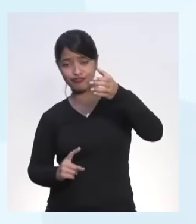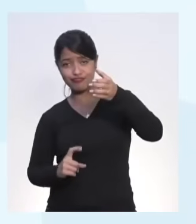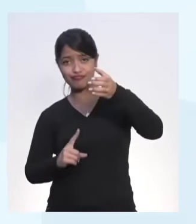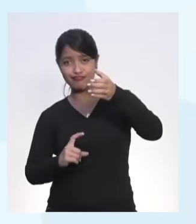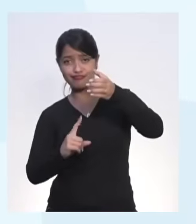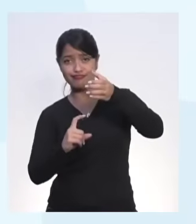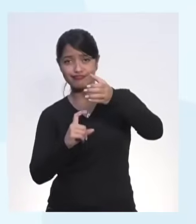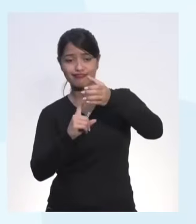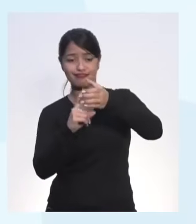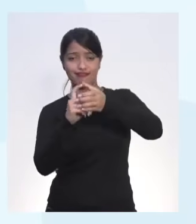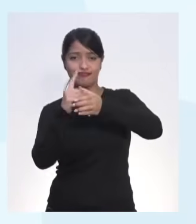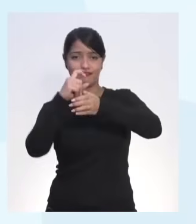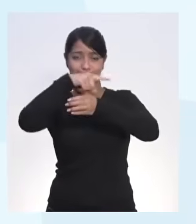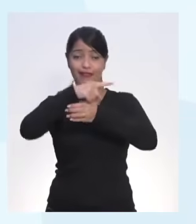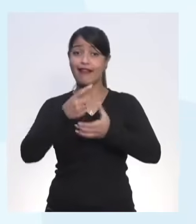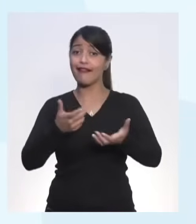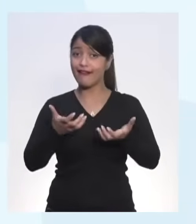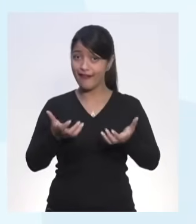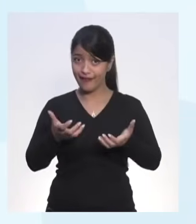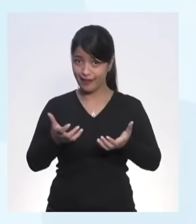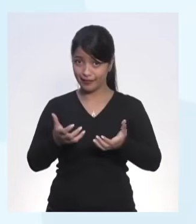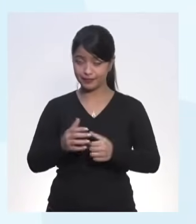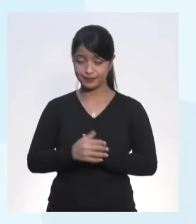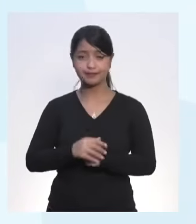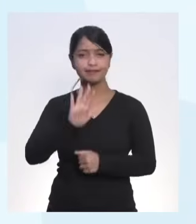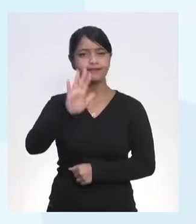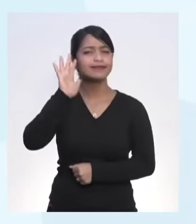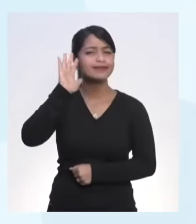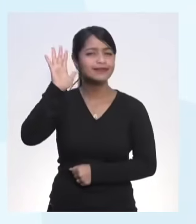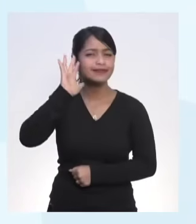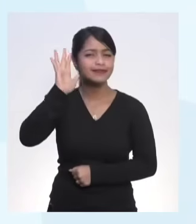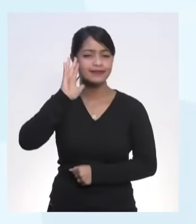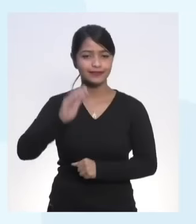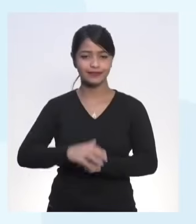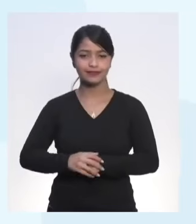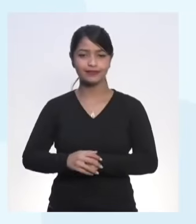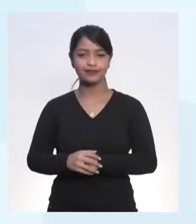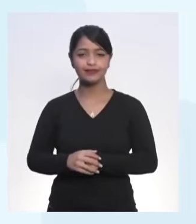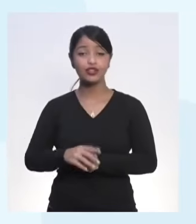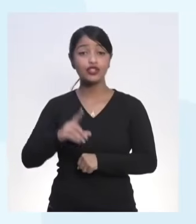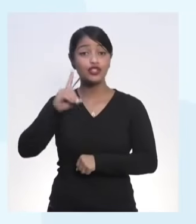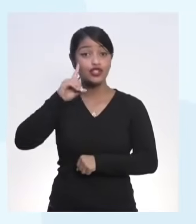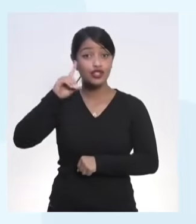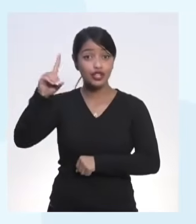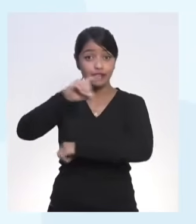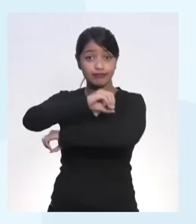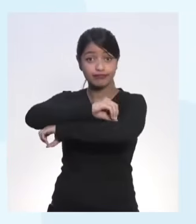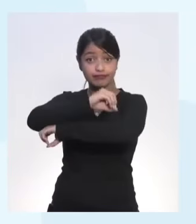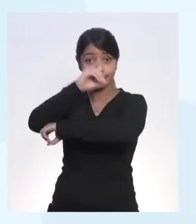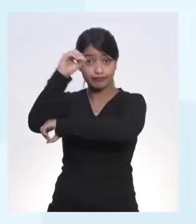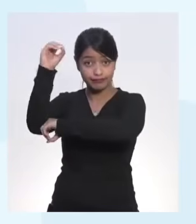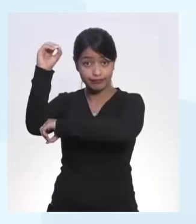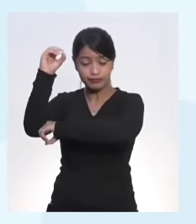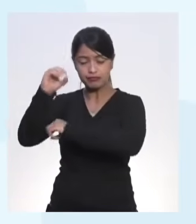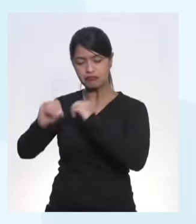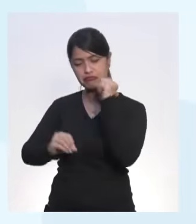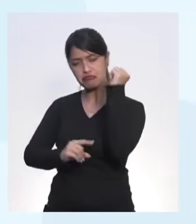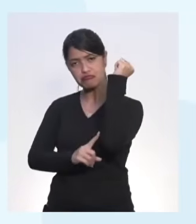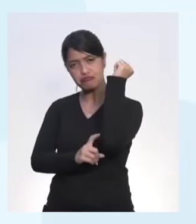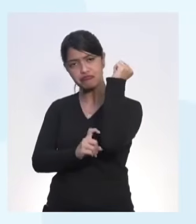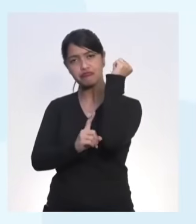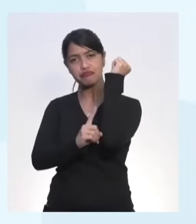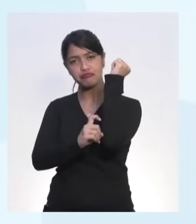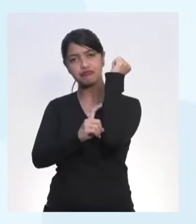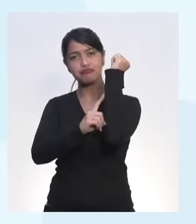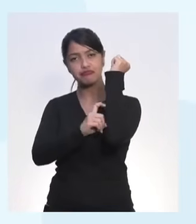esse poço. Imagine que, durante o dia, ela sobe 2 metros. Então, ela